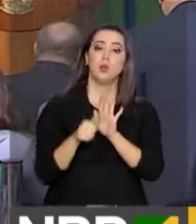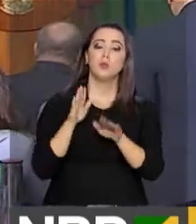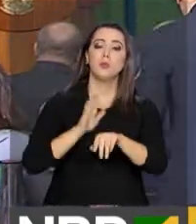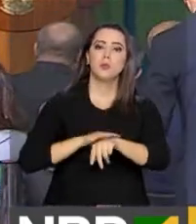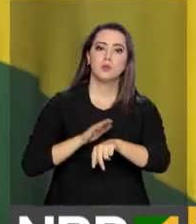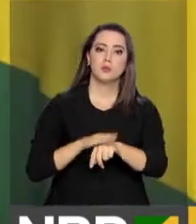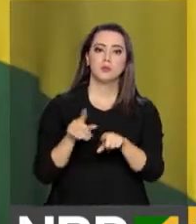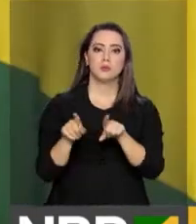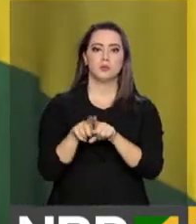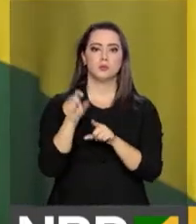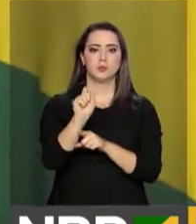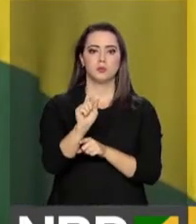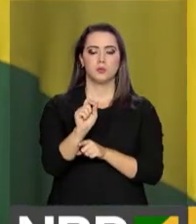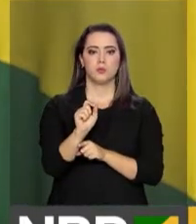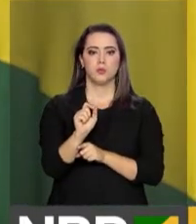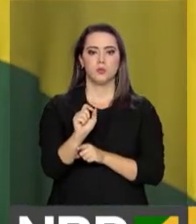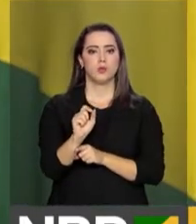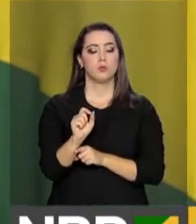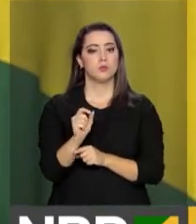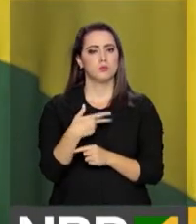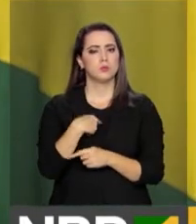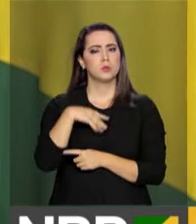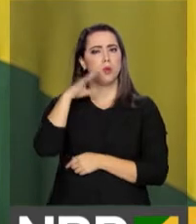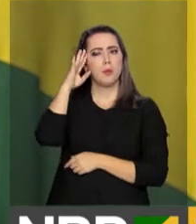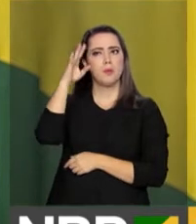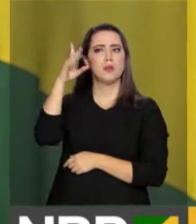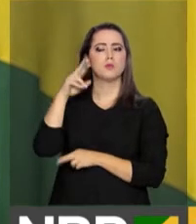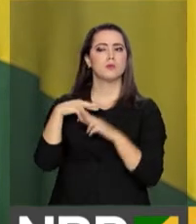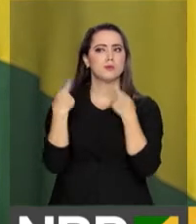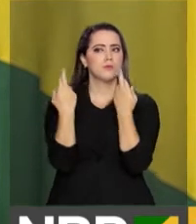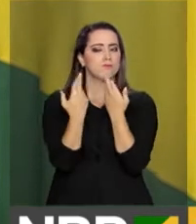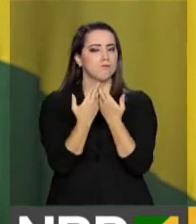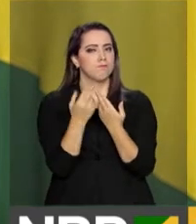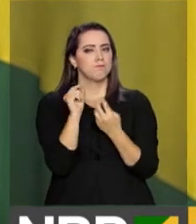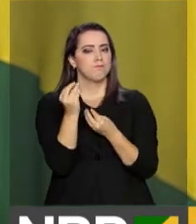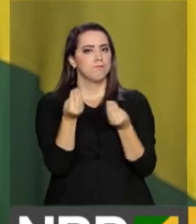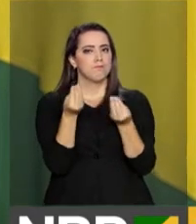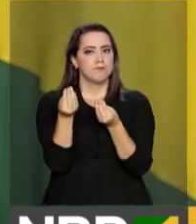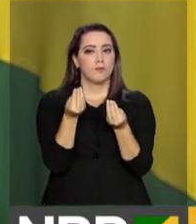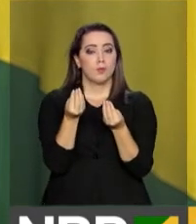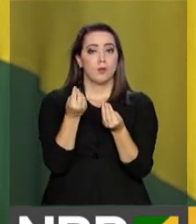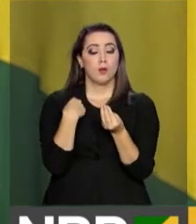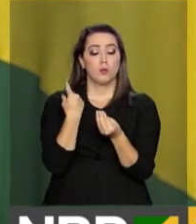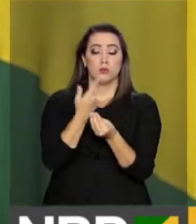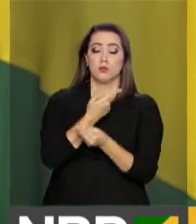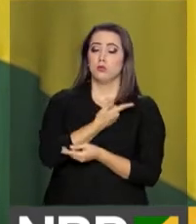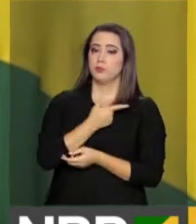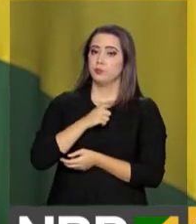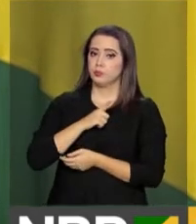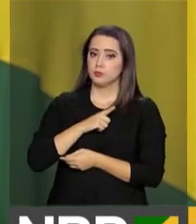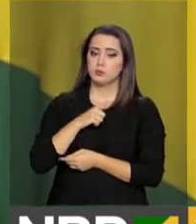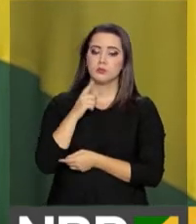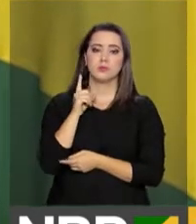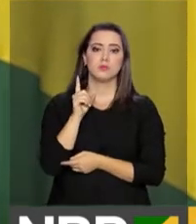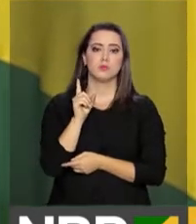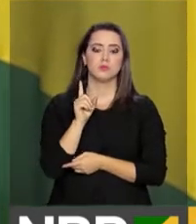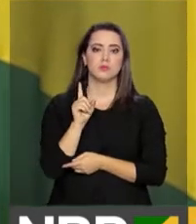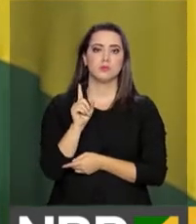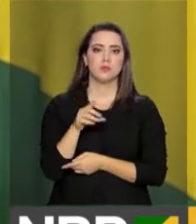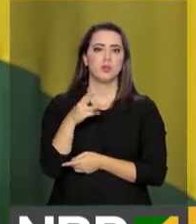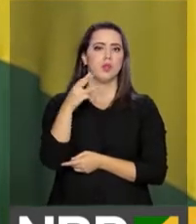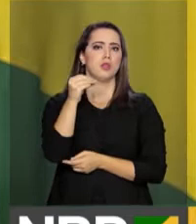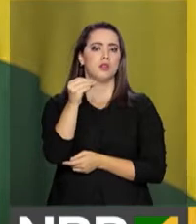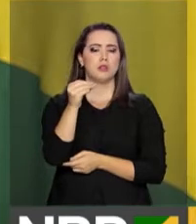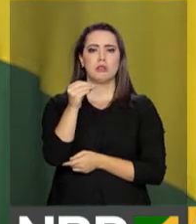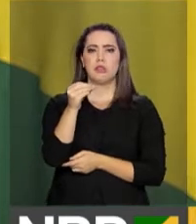momento eu imaginei uma reunião em que nós teríamos 30